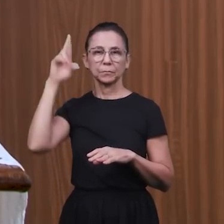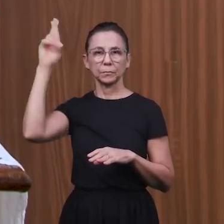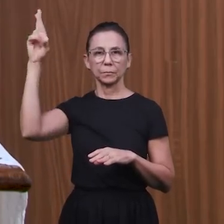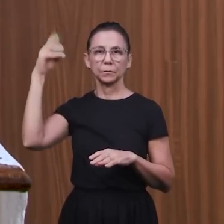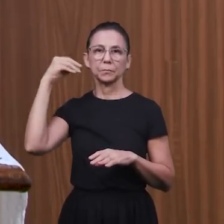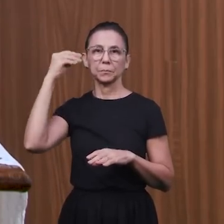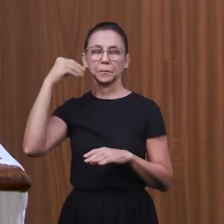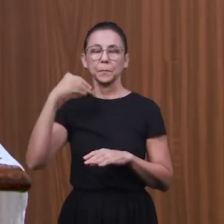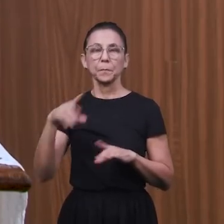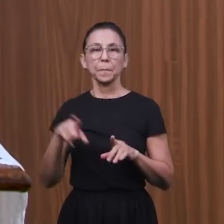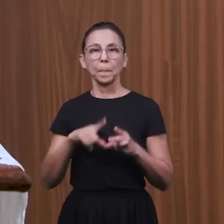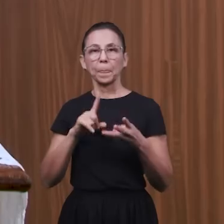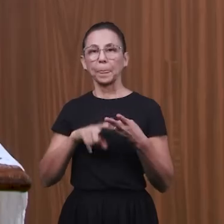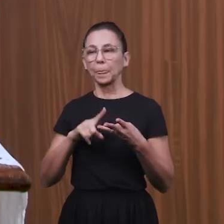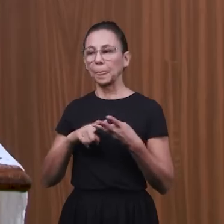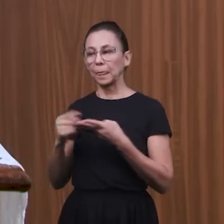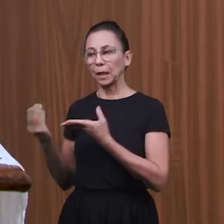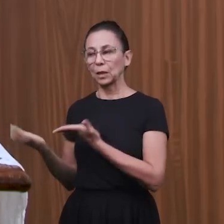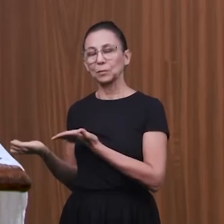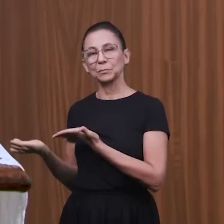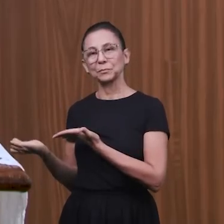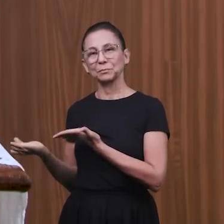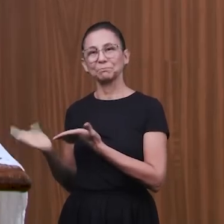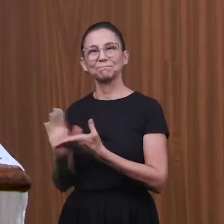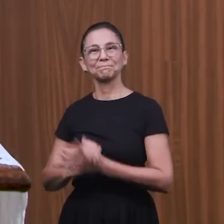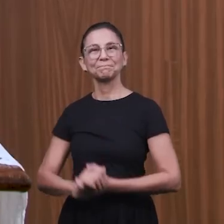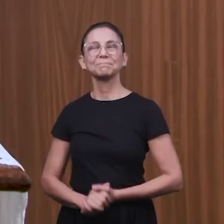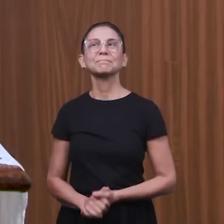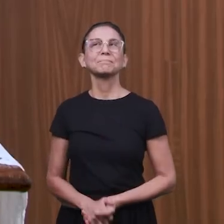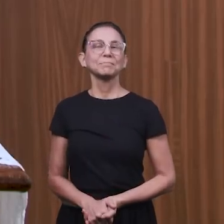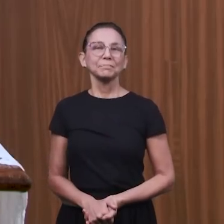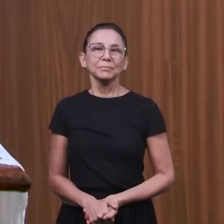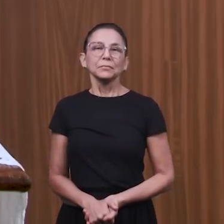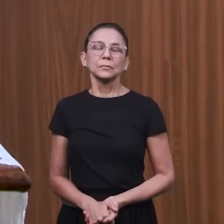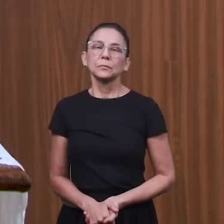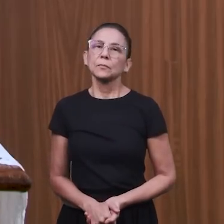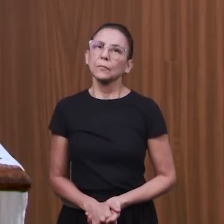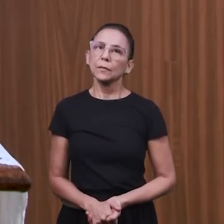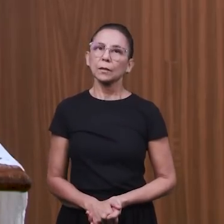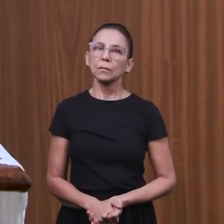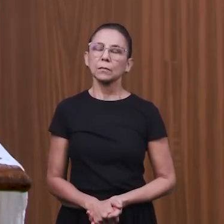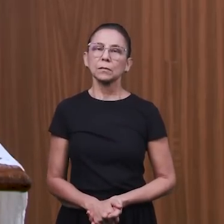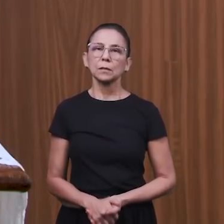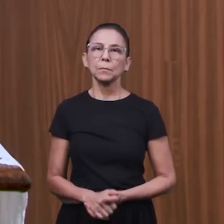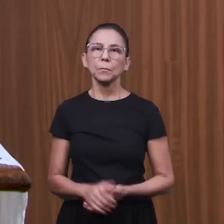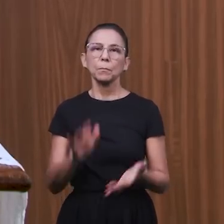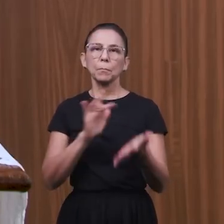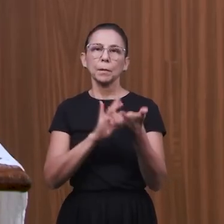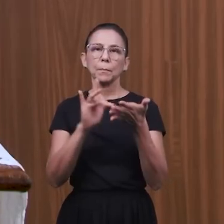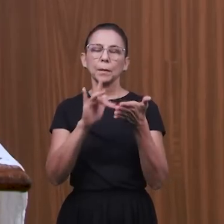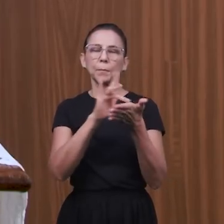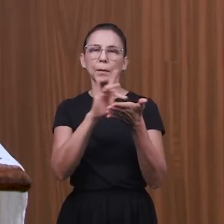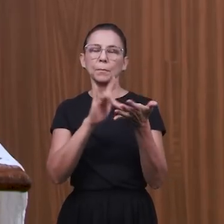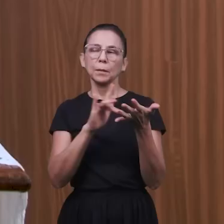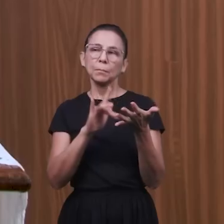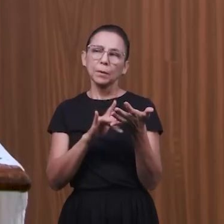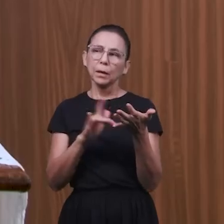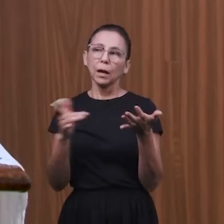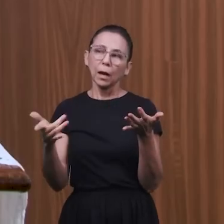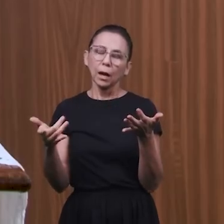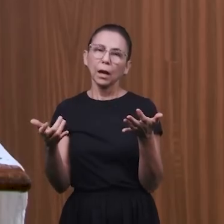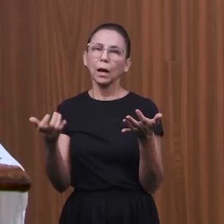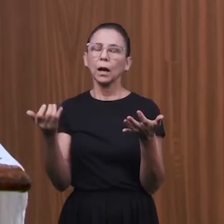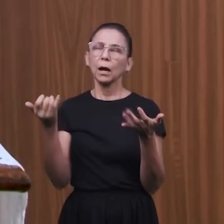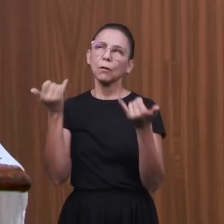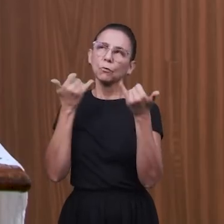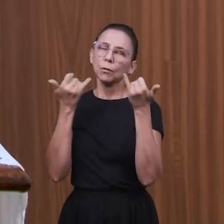E também o número 0800 707 3076, onde você pode ligar para buscar alguma informação,